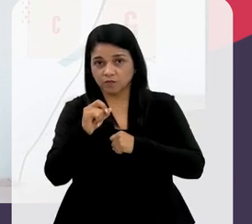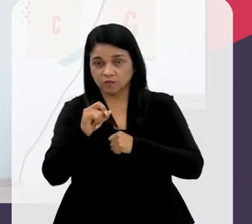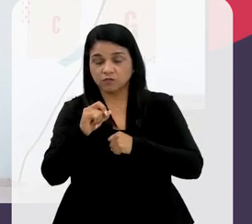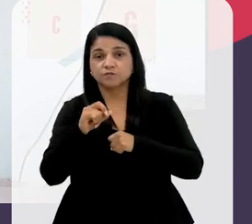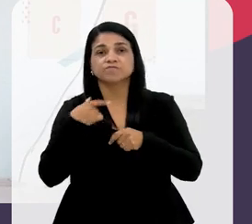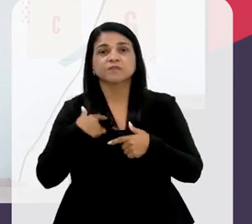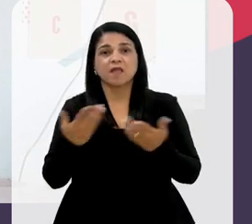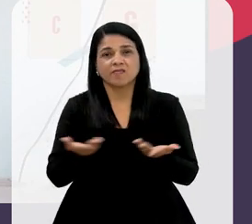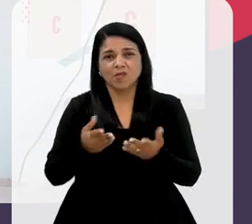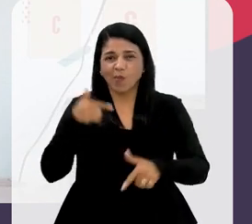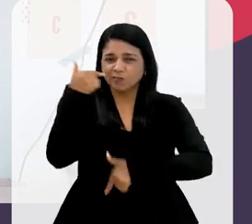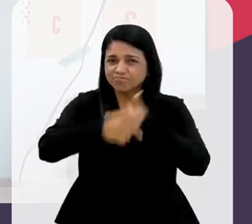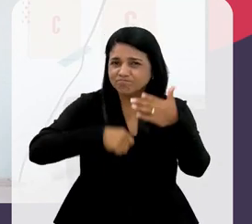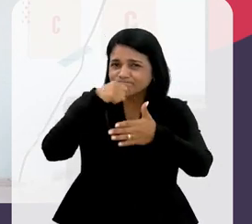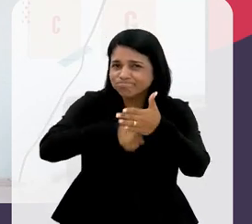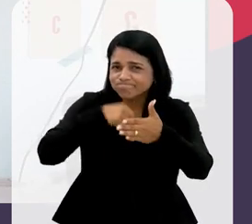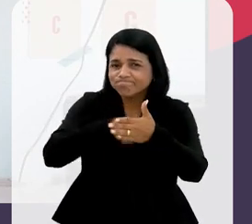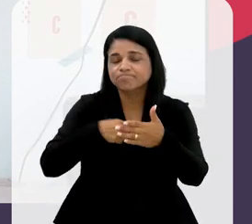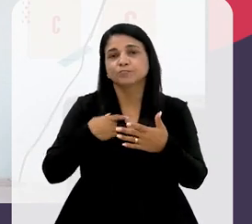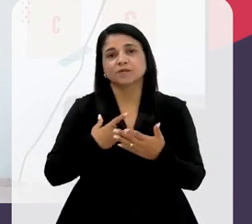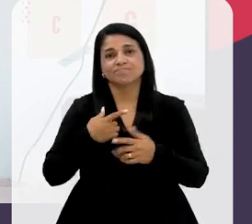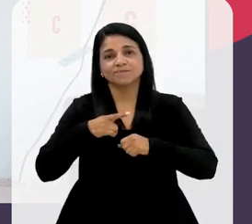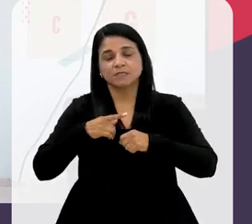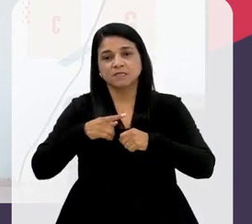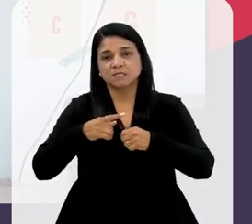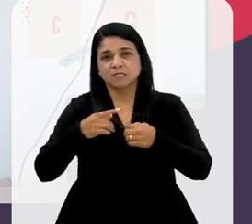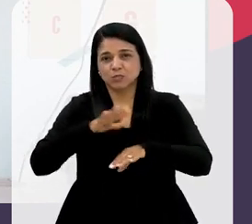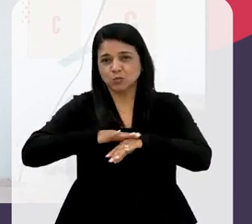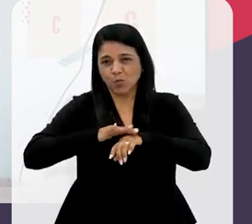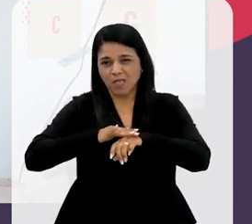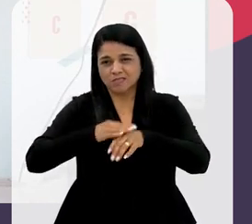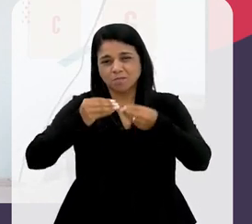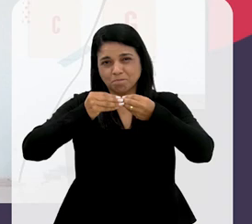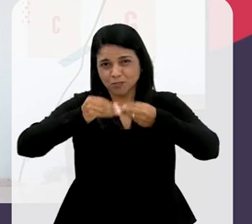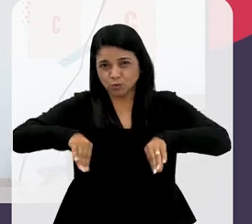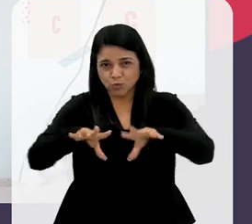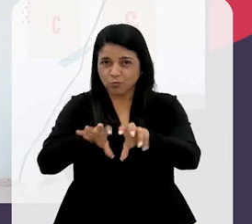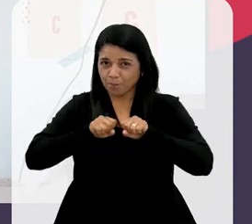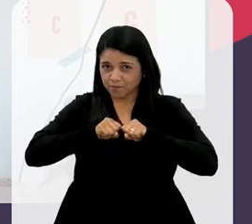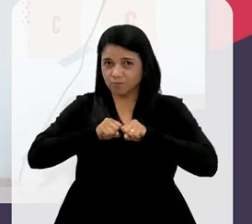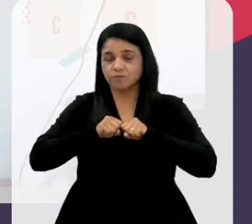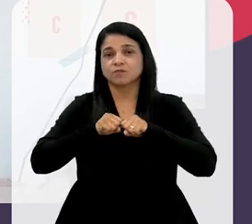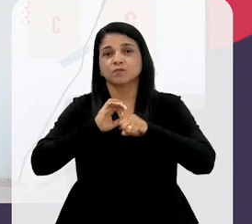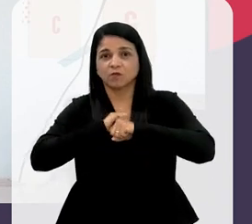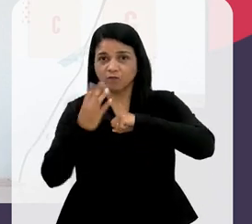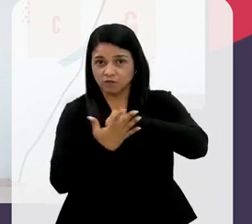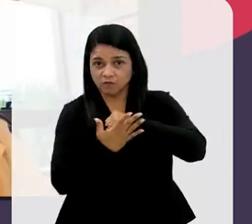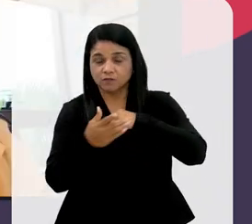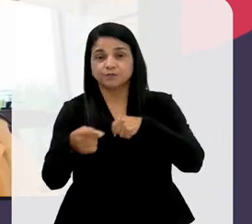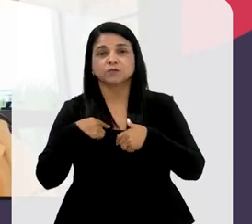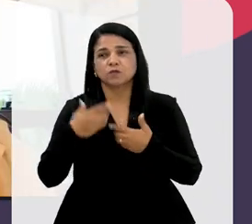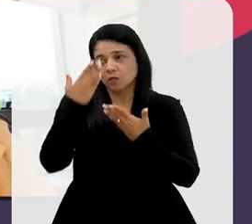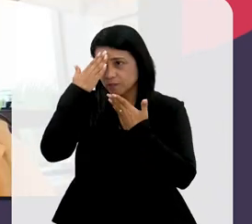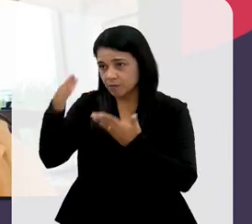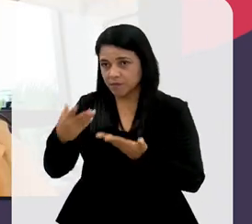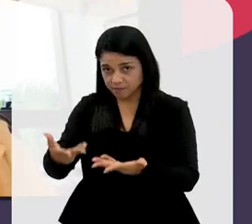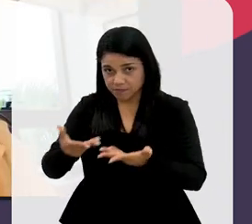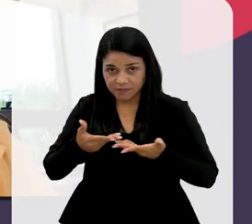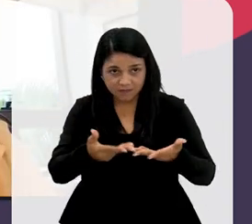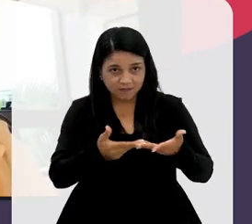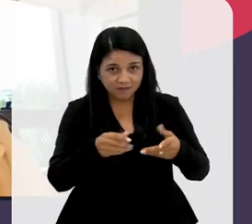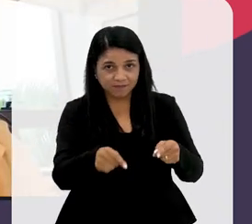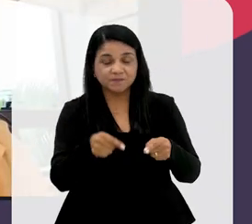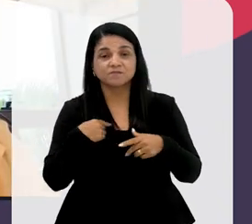hoje trava uma batalha contra as sequelas da doença. Sejam todos muito bem-vindos, obrigada pela presença. Eu gostaria